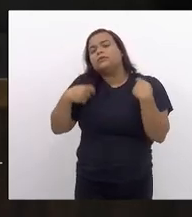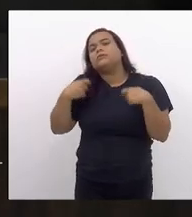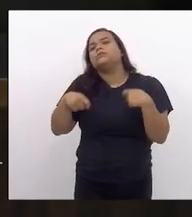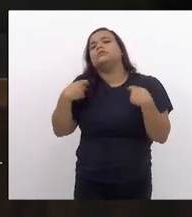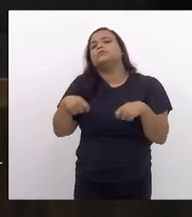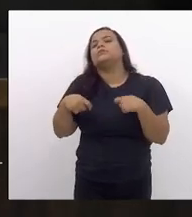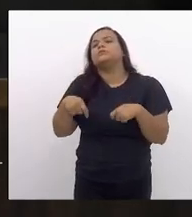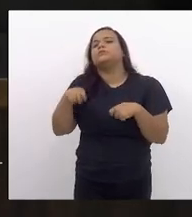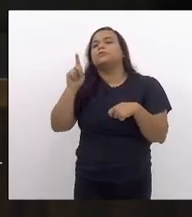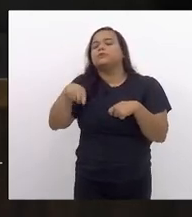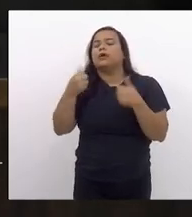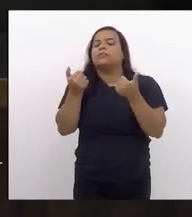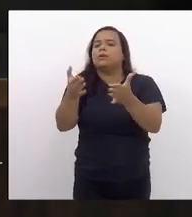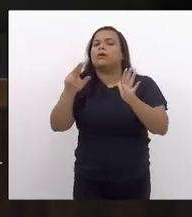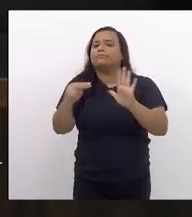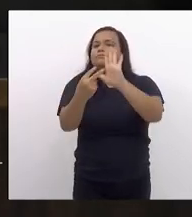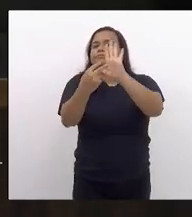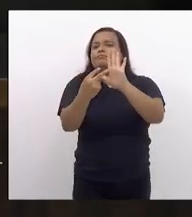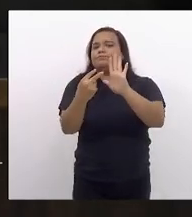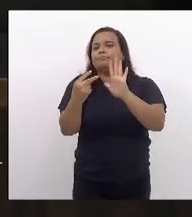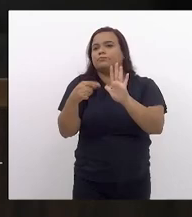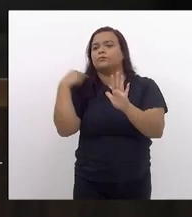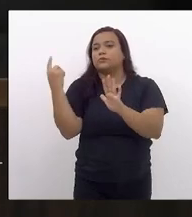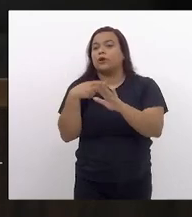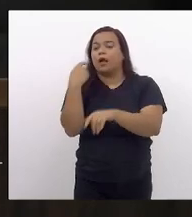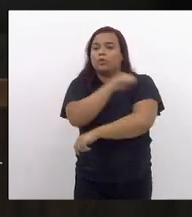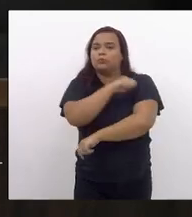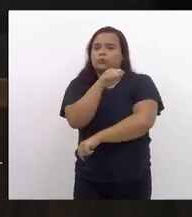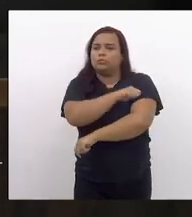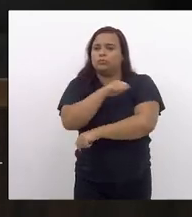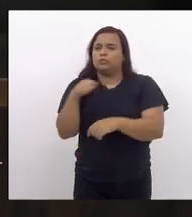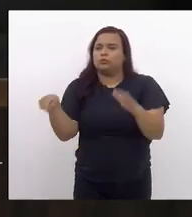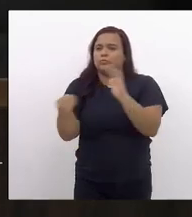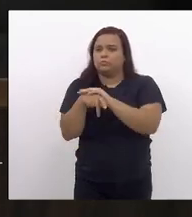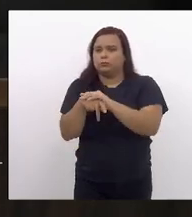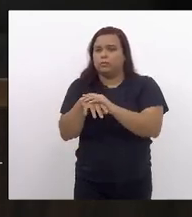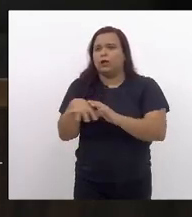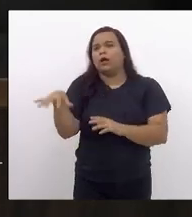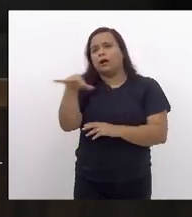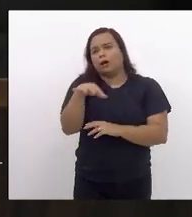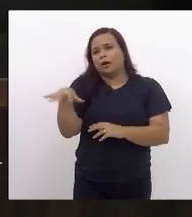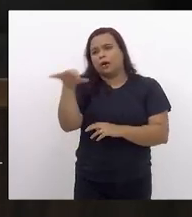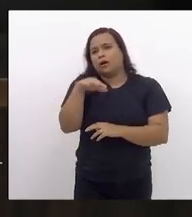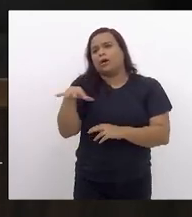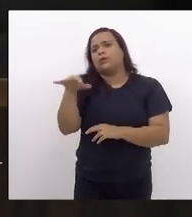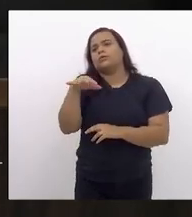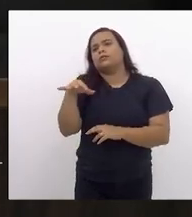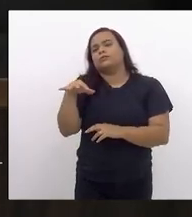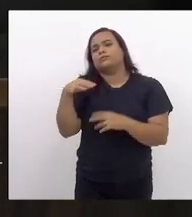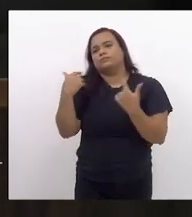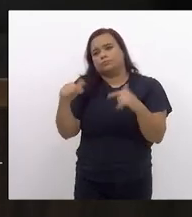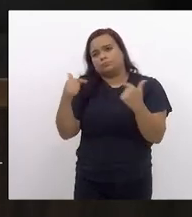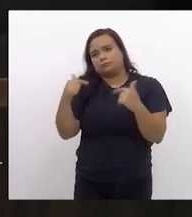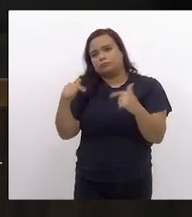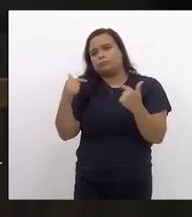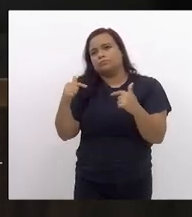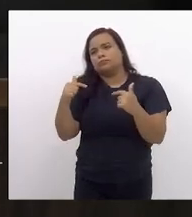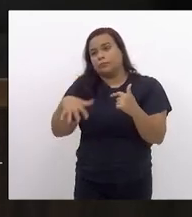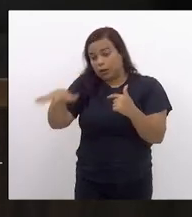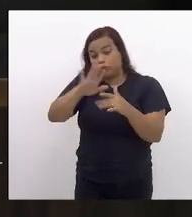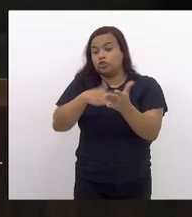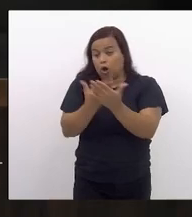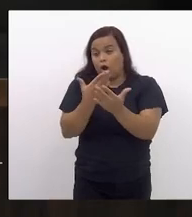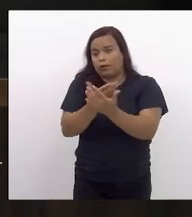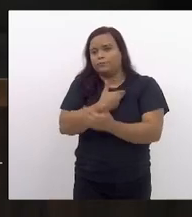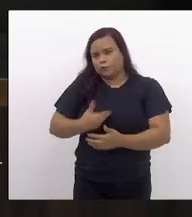também ser conhecida e reconhecida pelos nossos alunos da rede pública. E é ali, deputado Valdec, que a